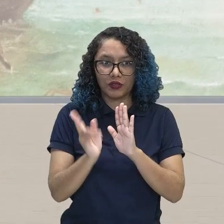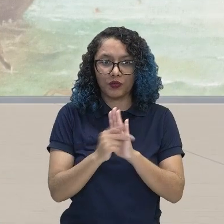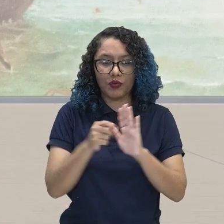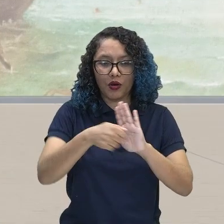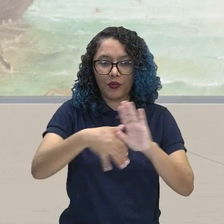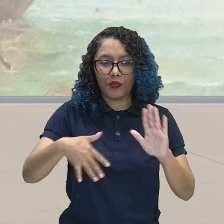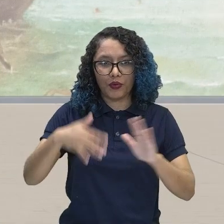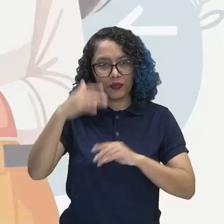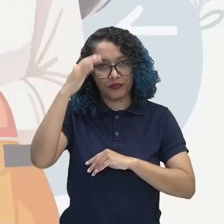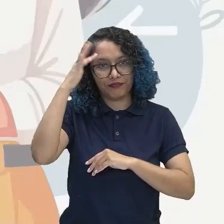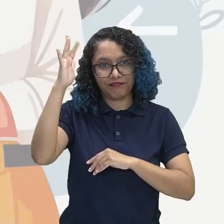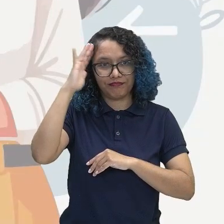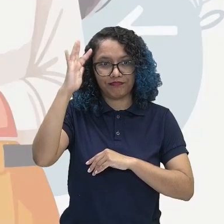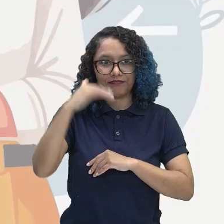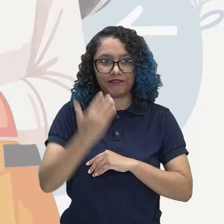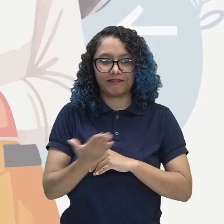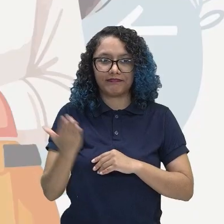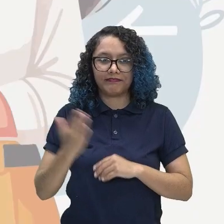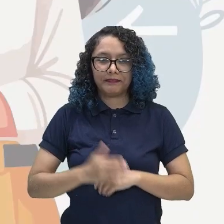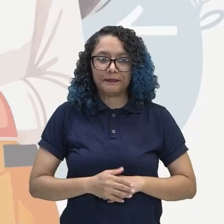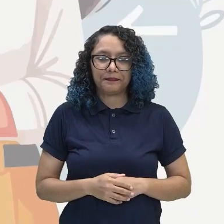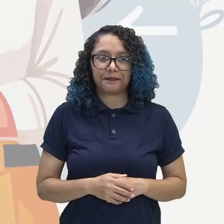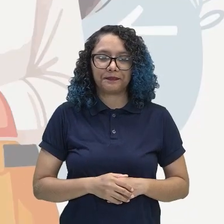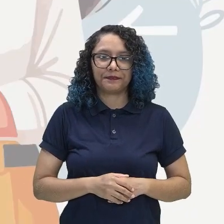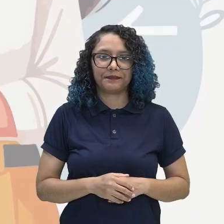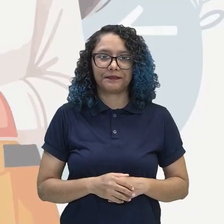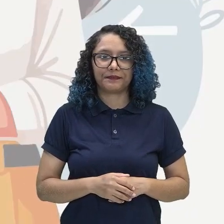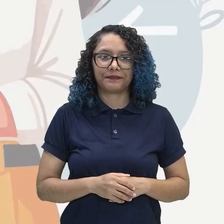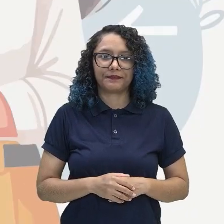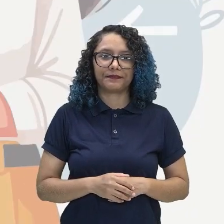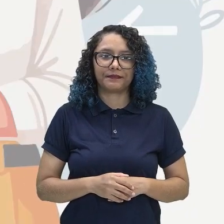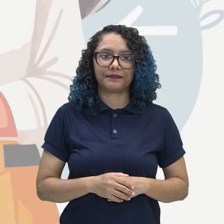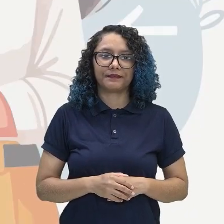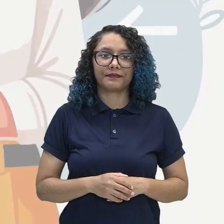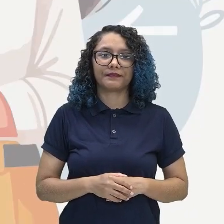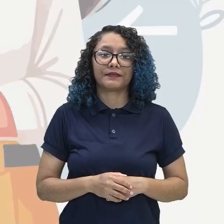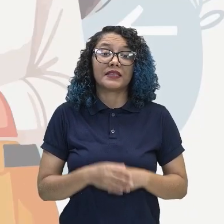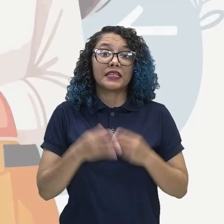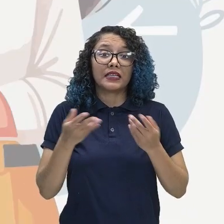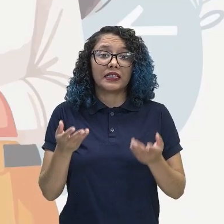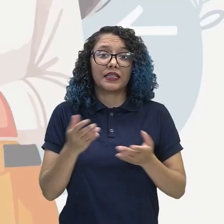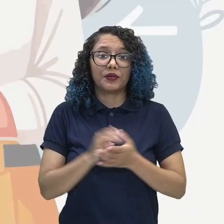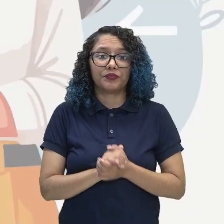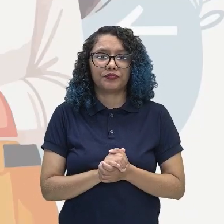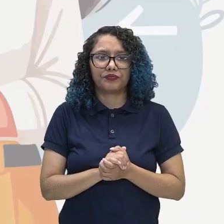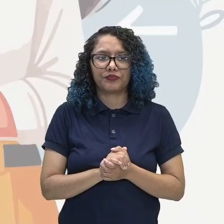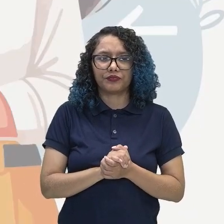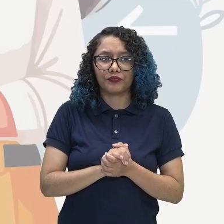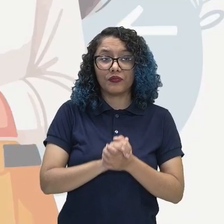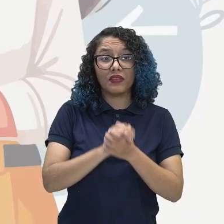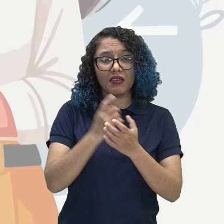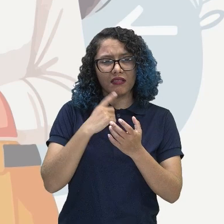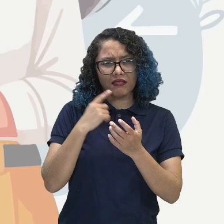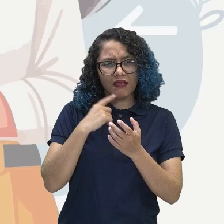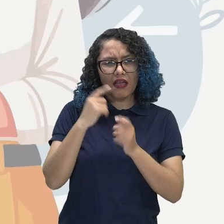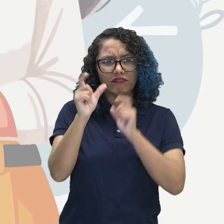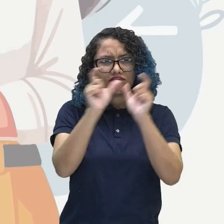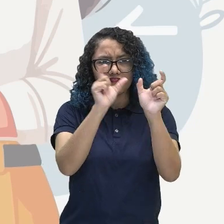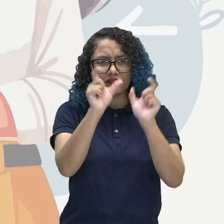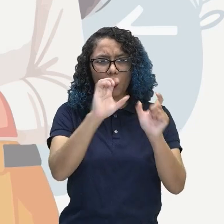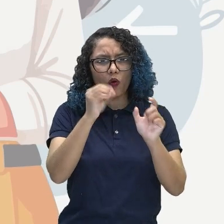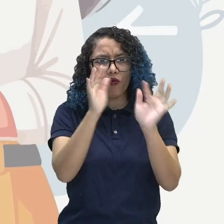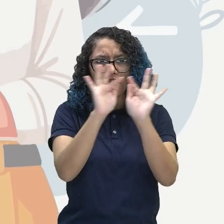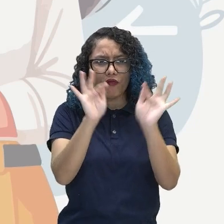figuras de pensamento. Vejam aí, olha, são caracterizadas por termos ou expressões empregadas em